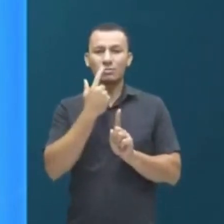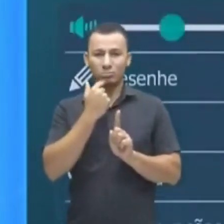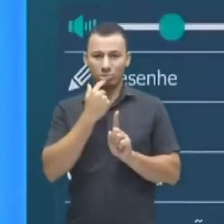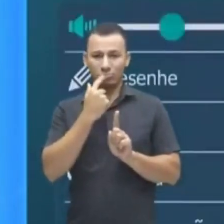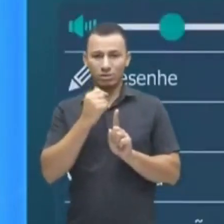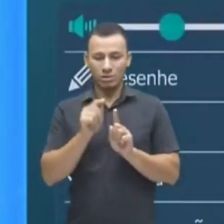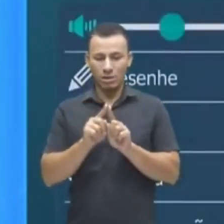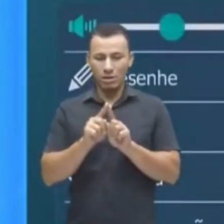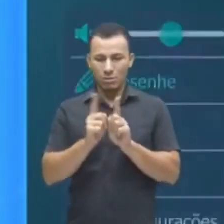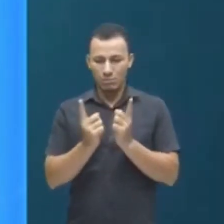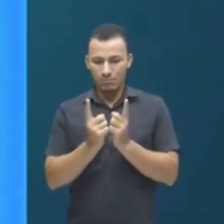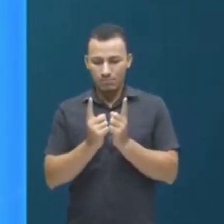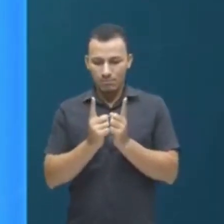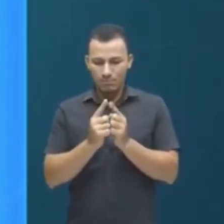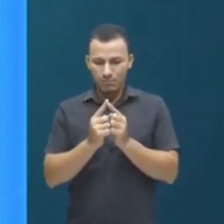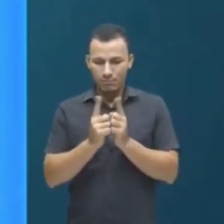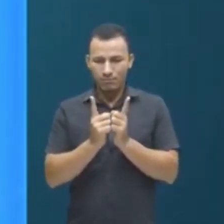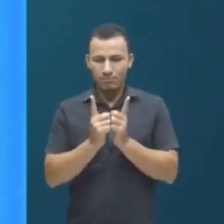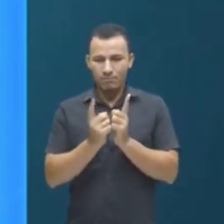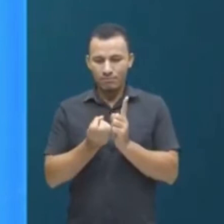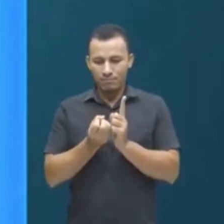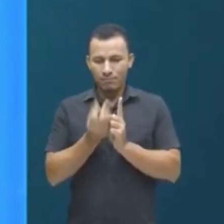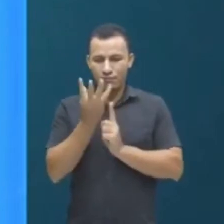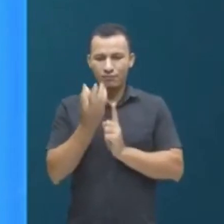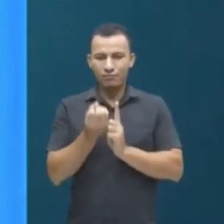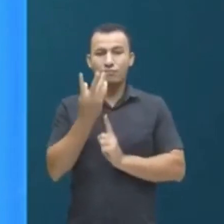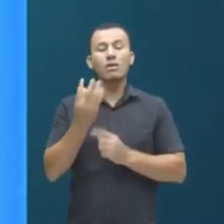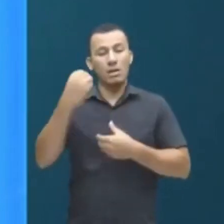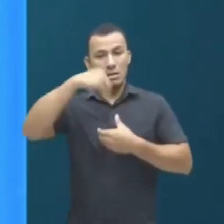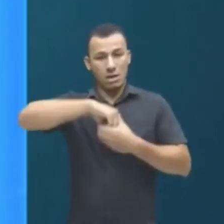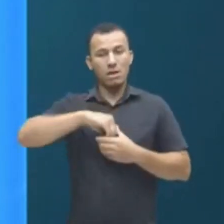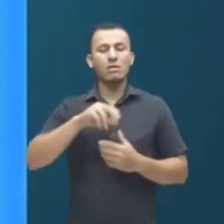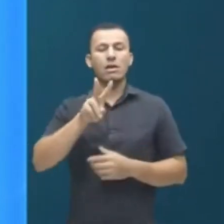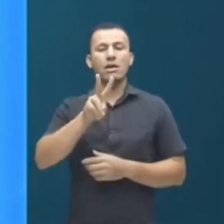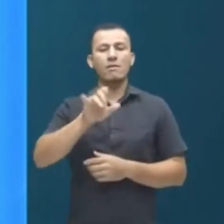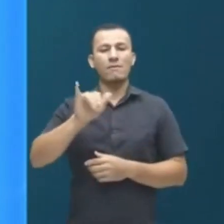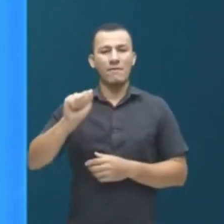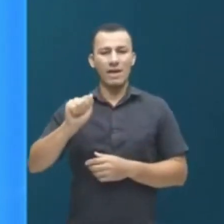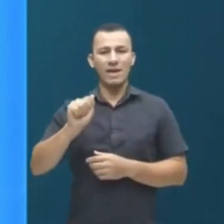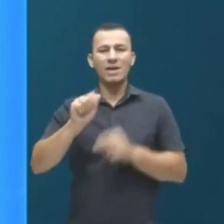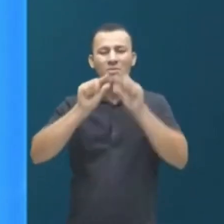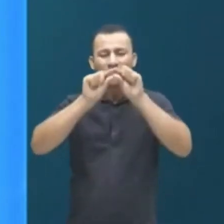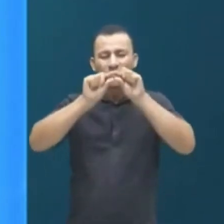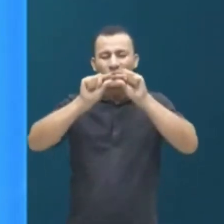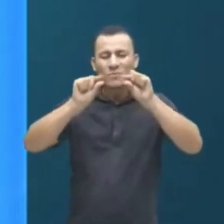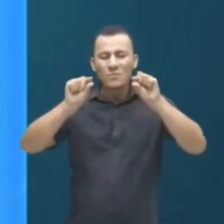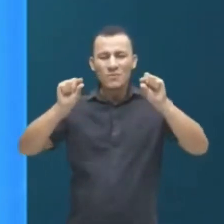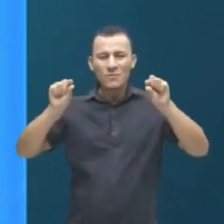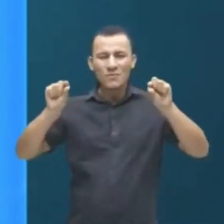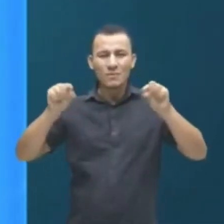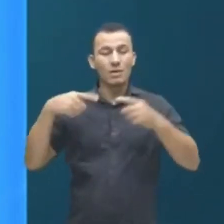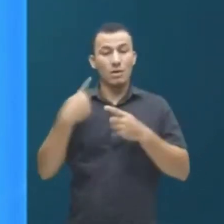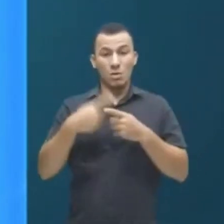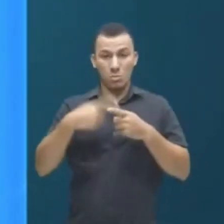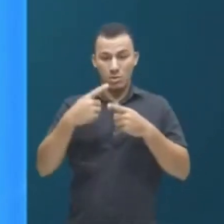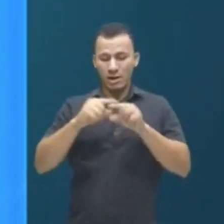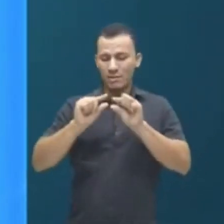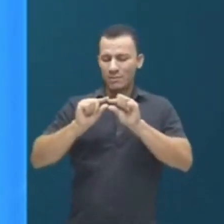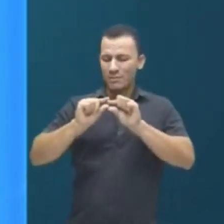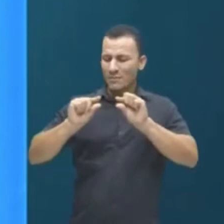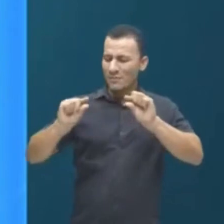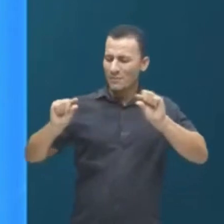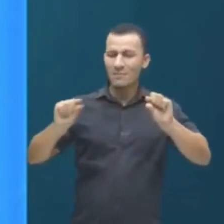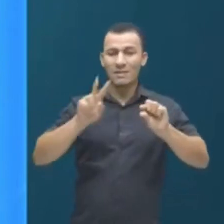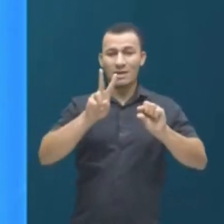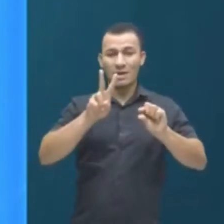são geralmente presentes nas veias. Por quê? Porque as veias não podem permitir que